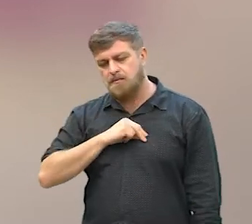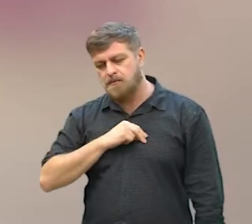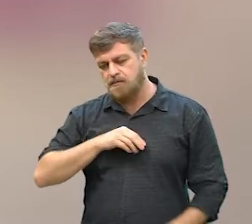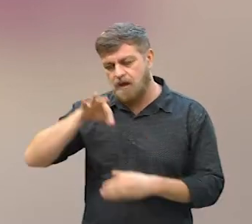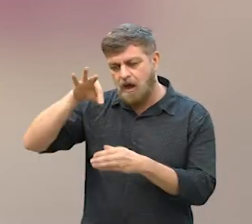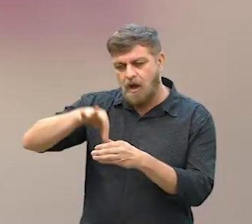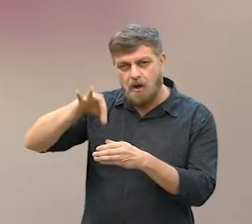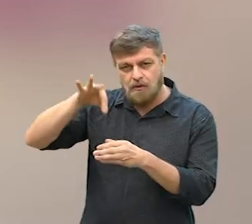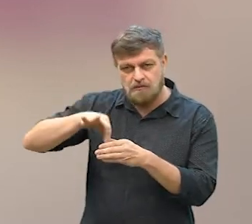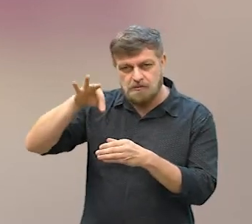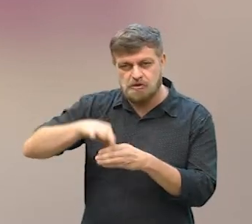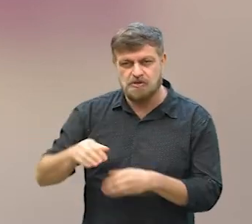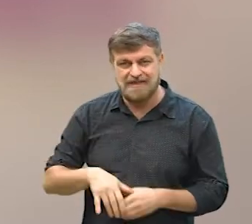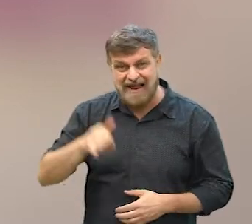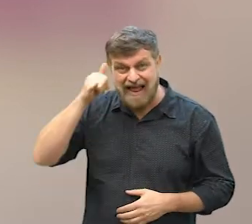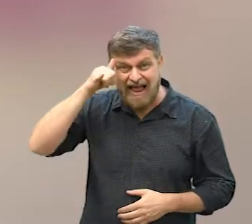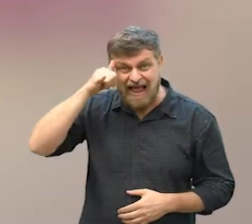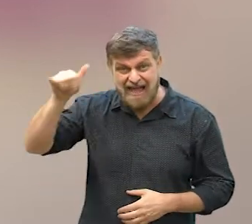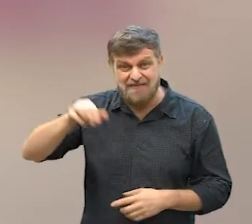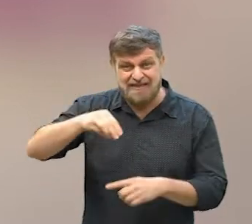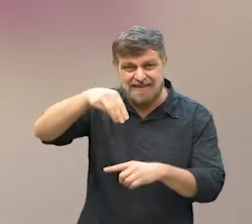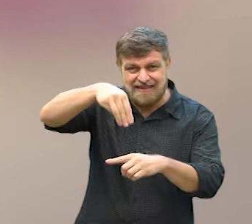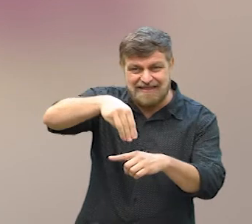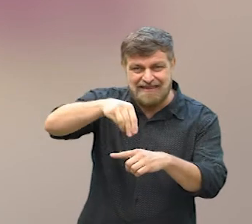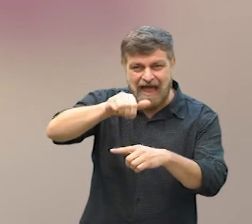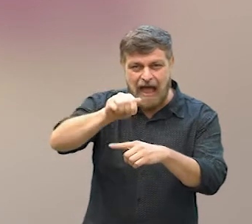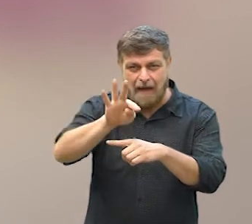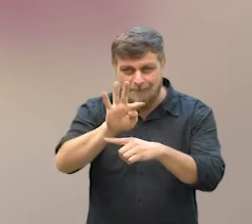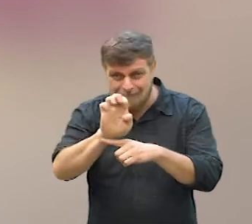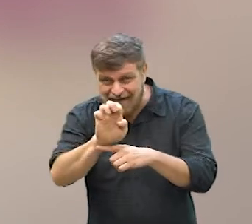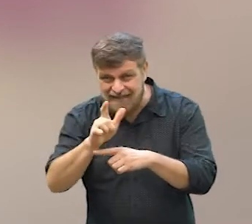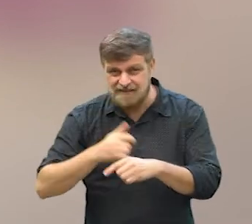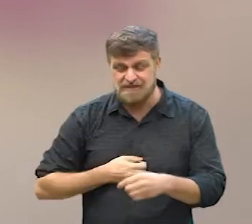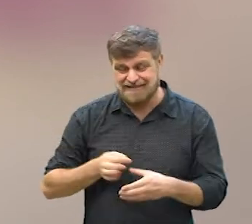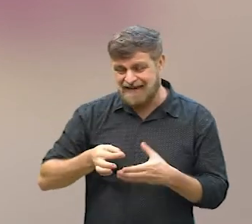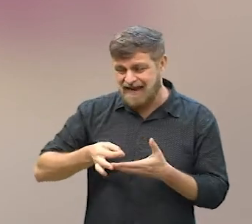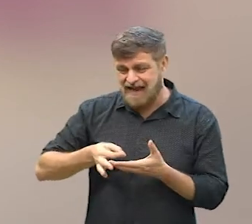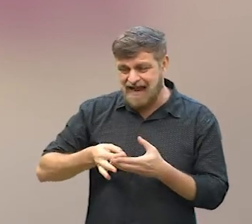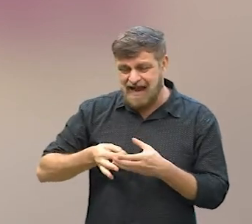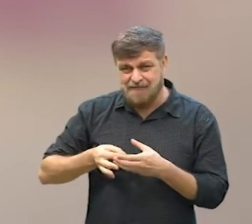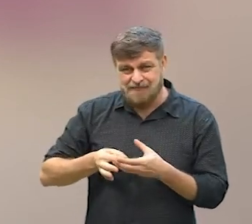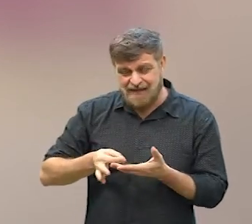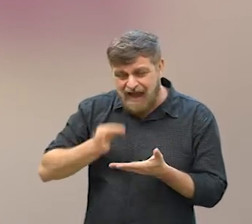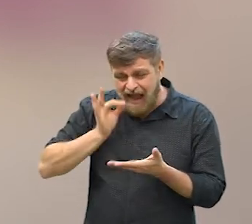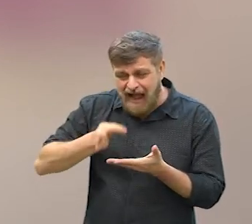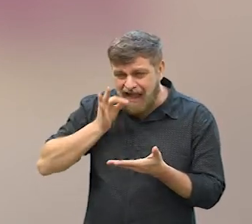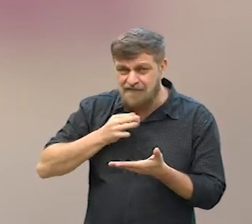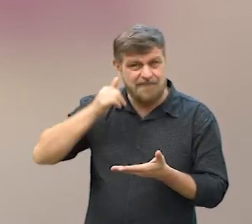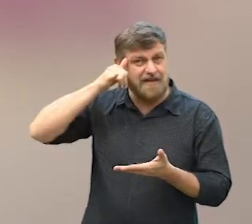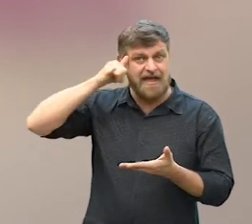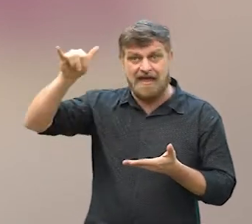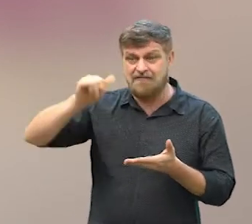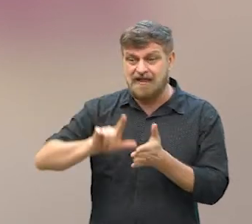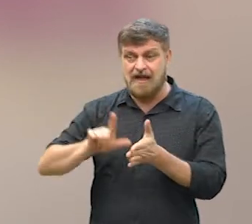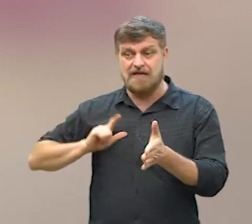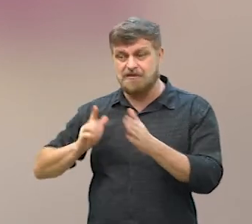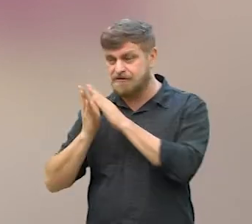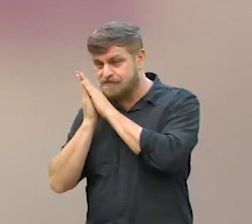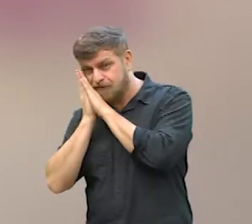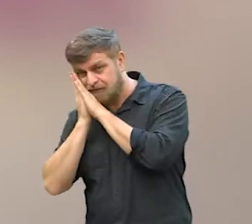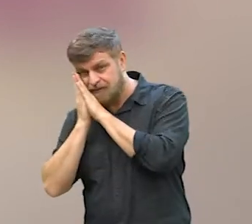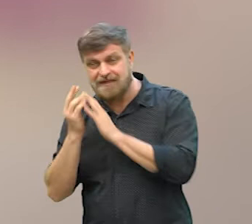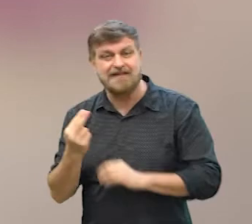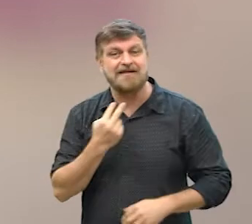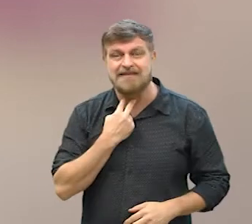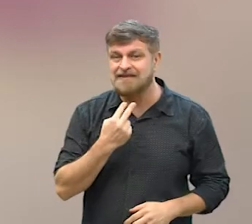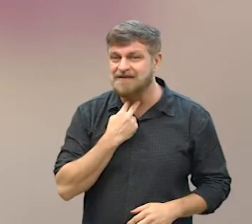de ervas, evitar chá mate, porque o mate ele é estimulante, café, evitar o café no período vespertino, ou